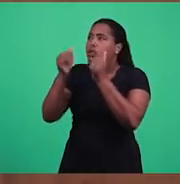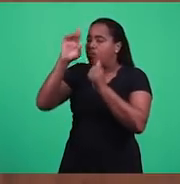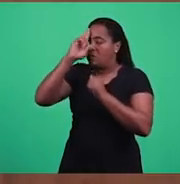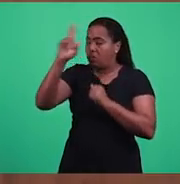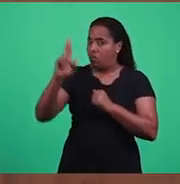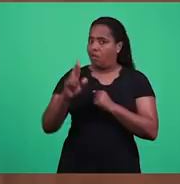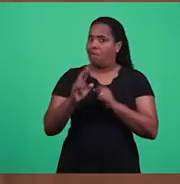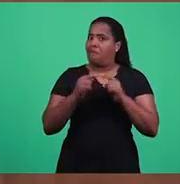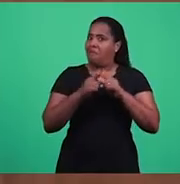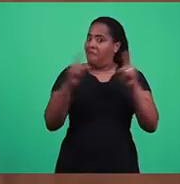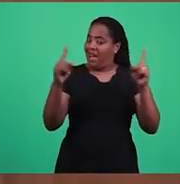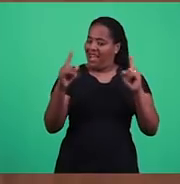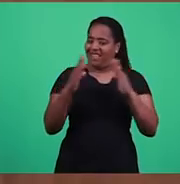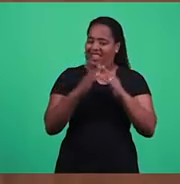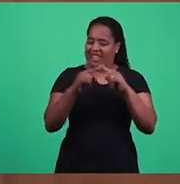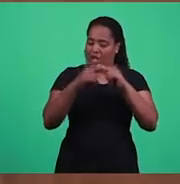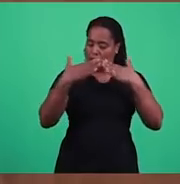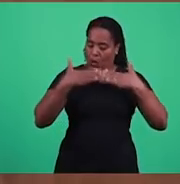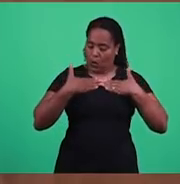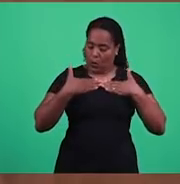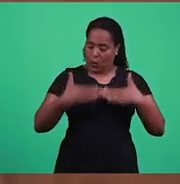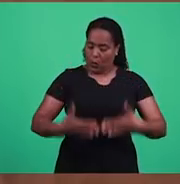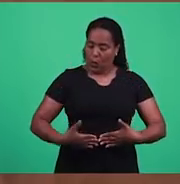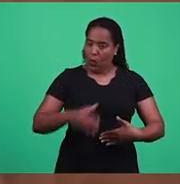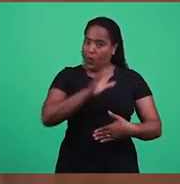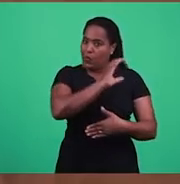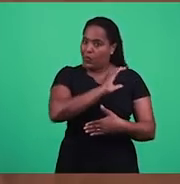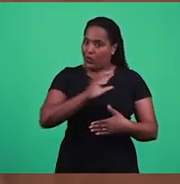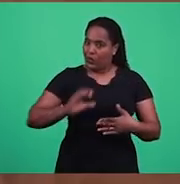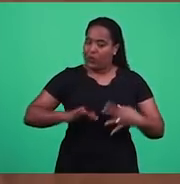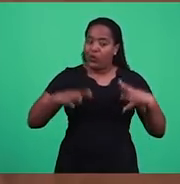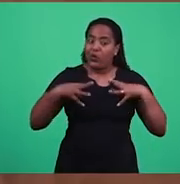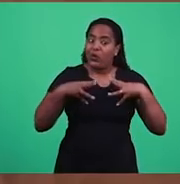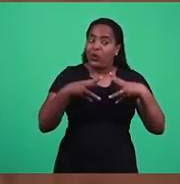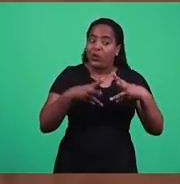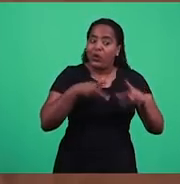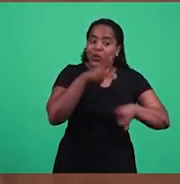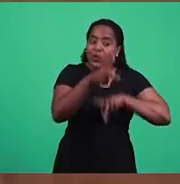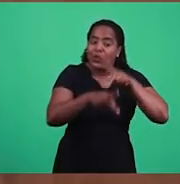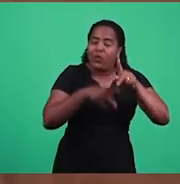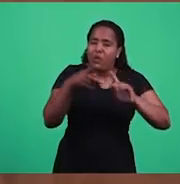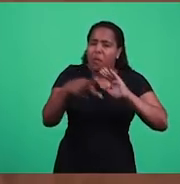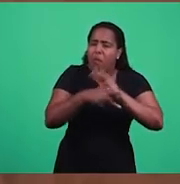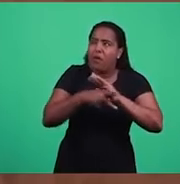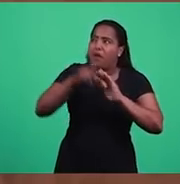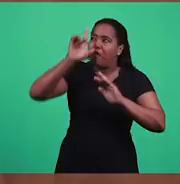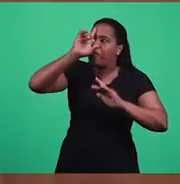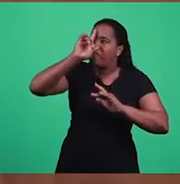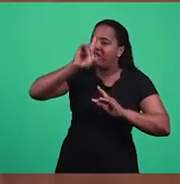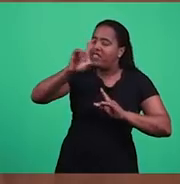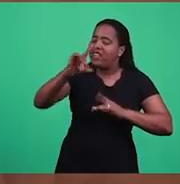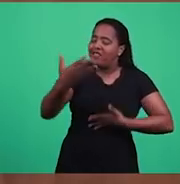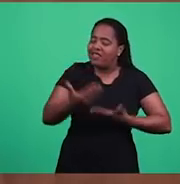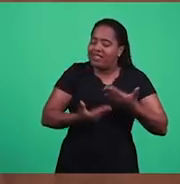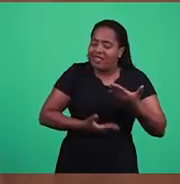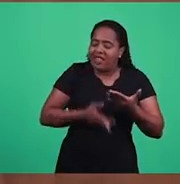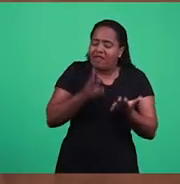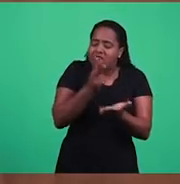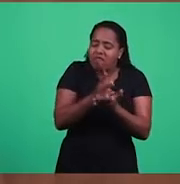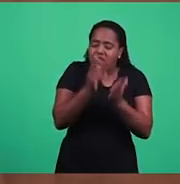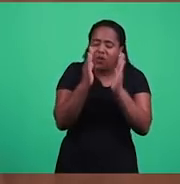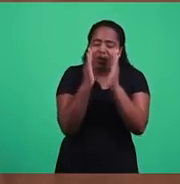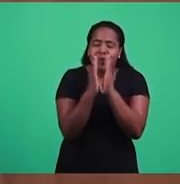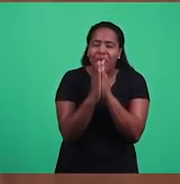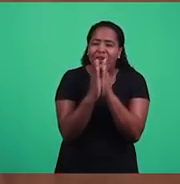corpo de Cristo, todo o povo de Deus ali, todos os servos estiveram em oração,